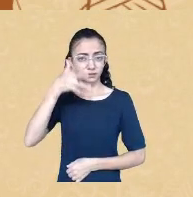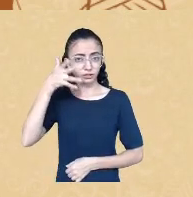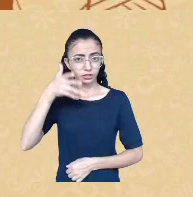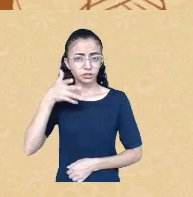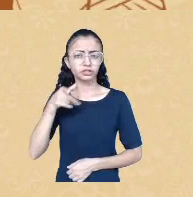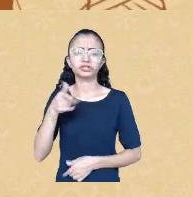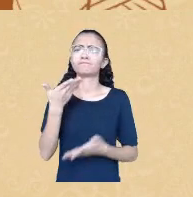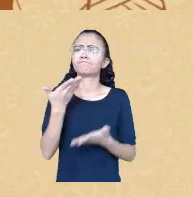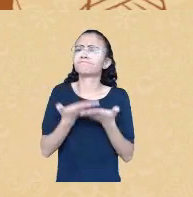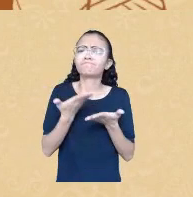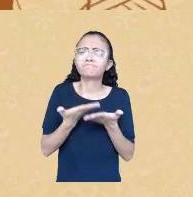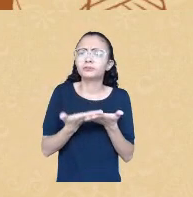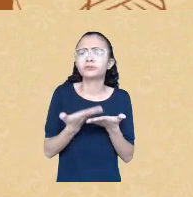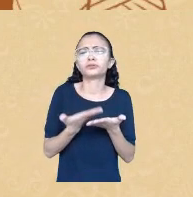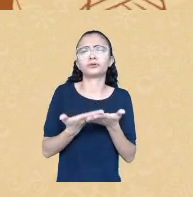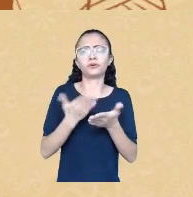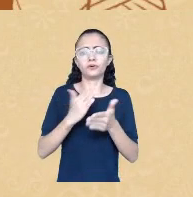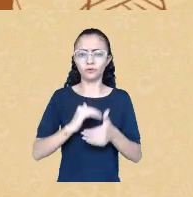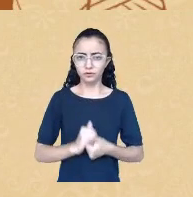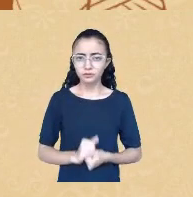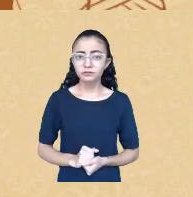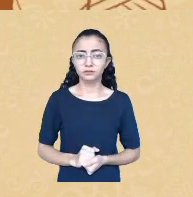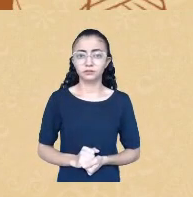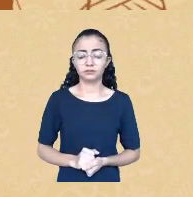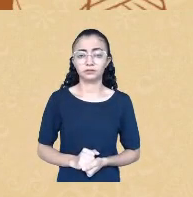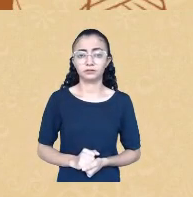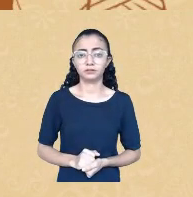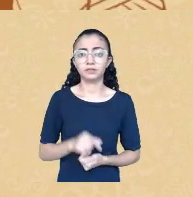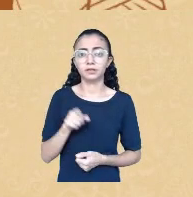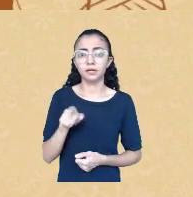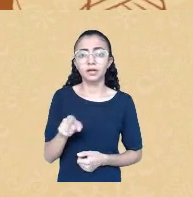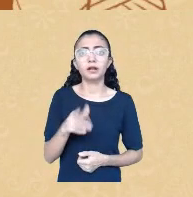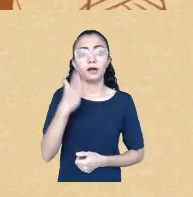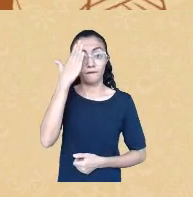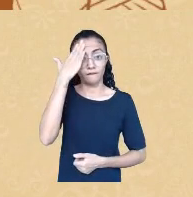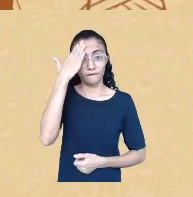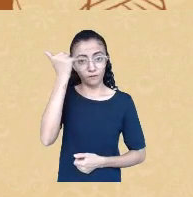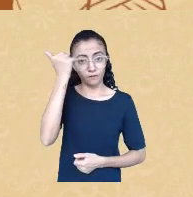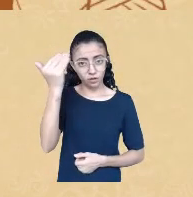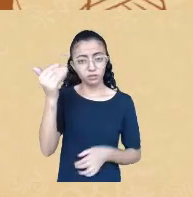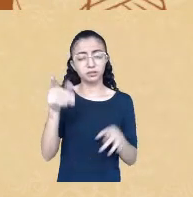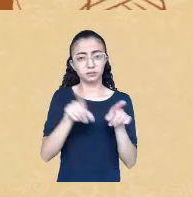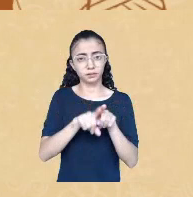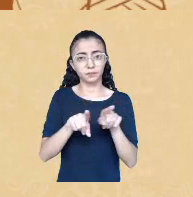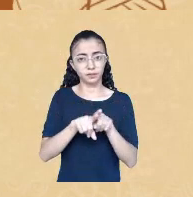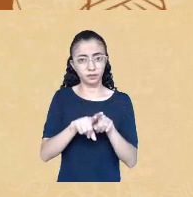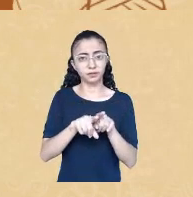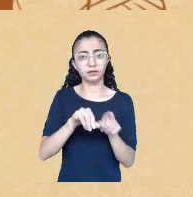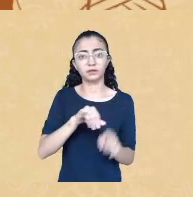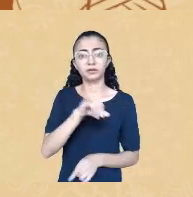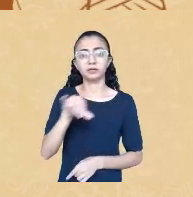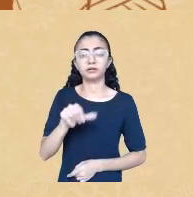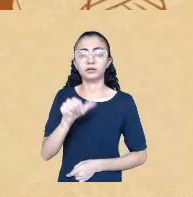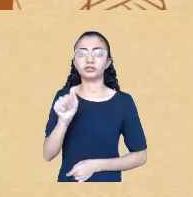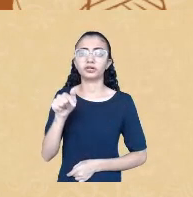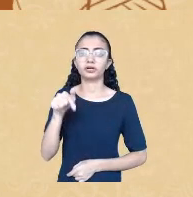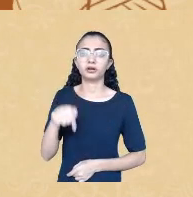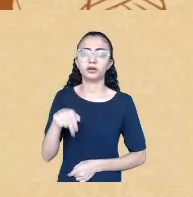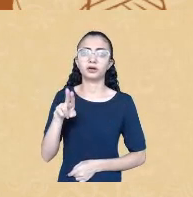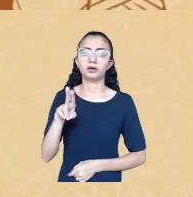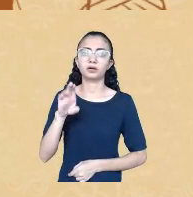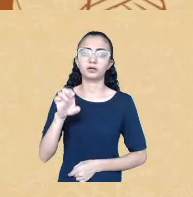estudiosa, é uma pessoa muito conhecida, né, Jaqueline Gomes de Jesus. Então,